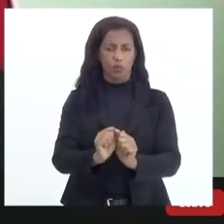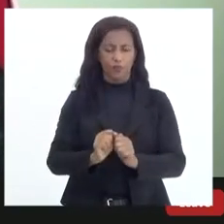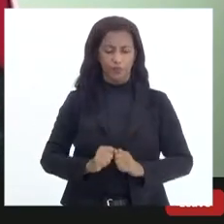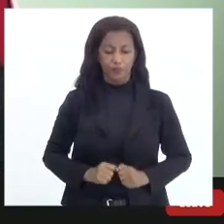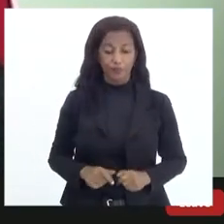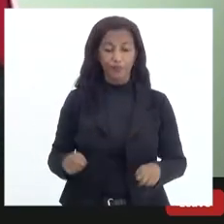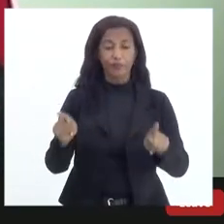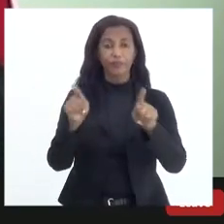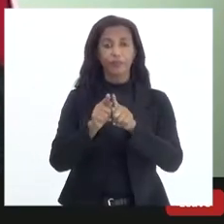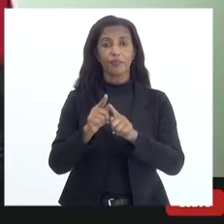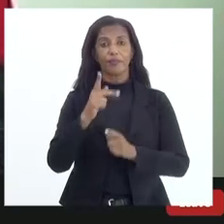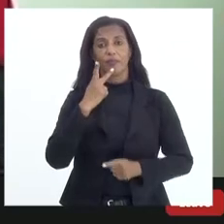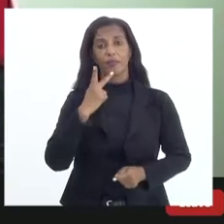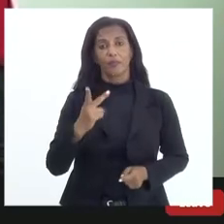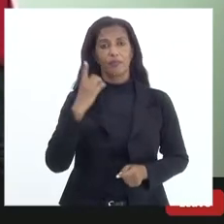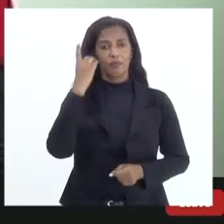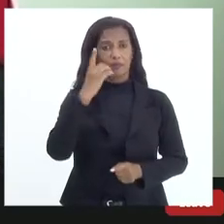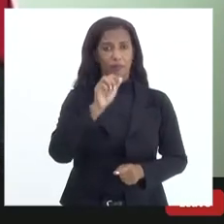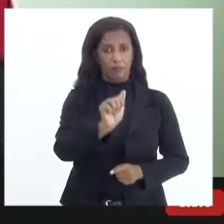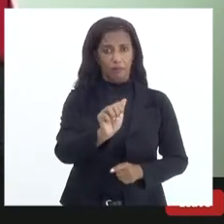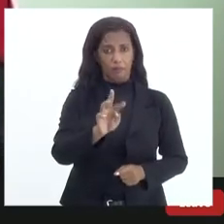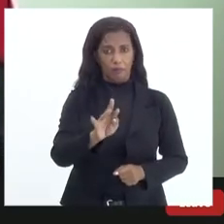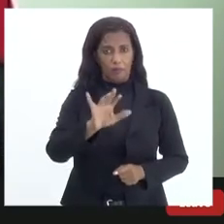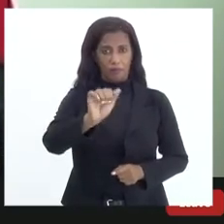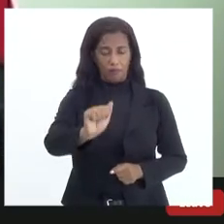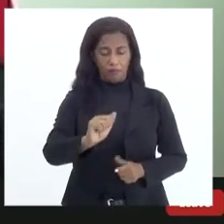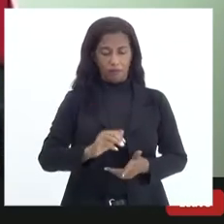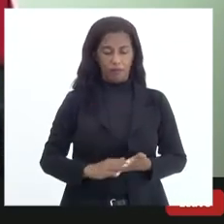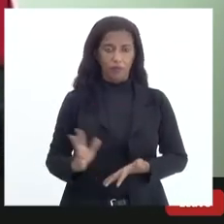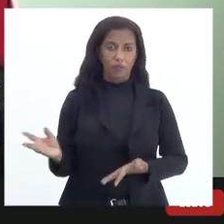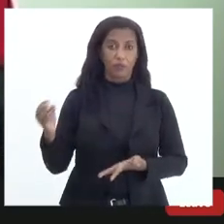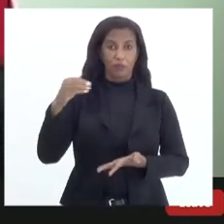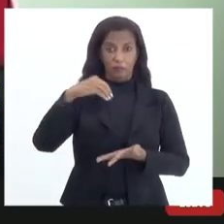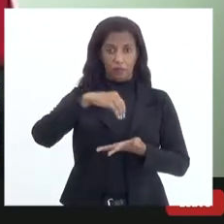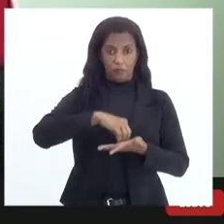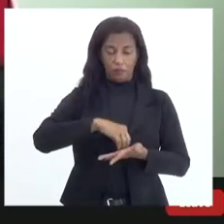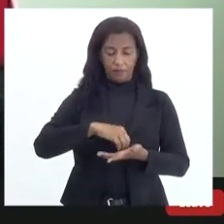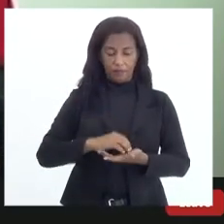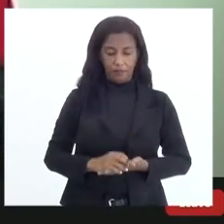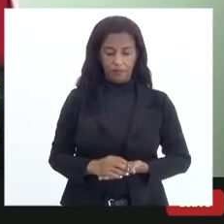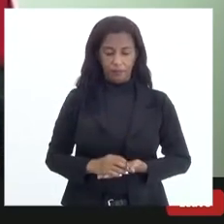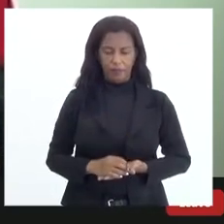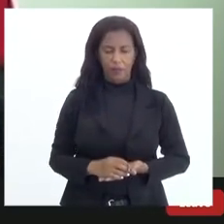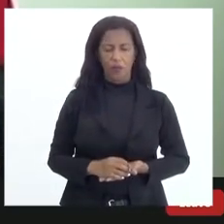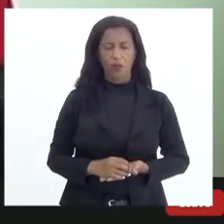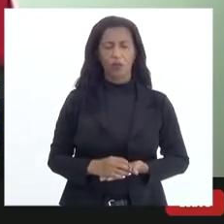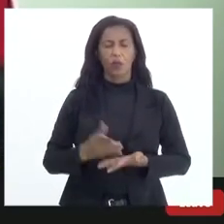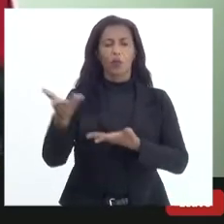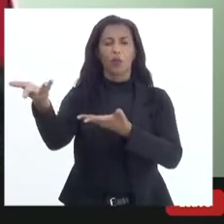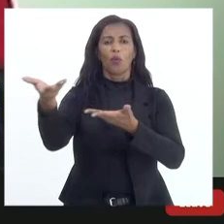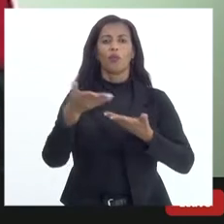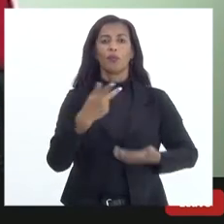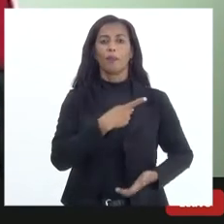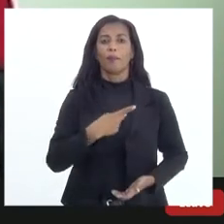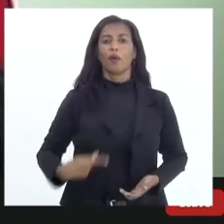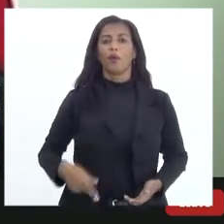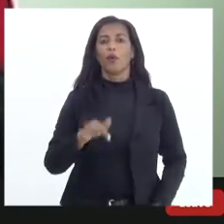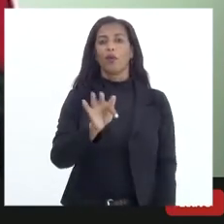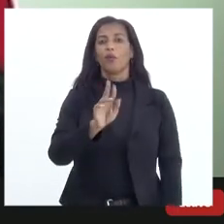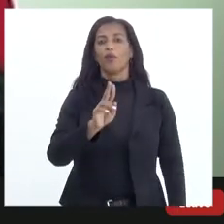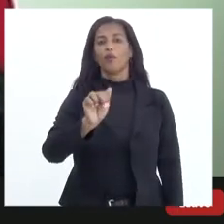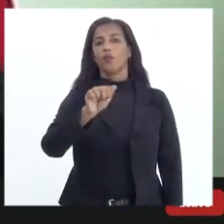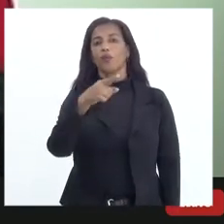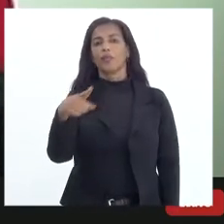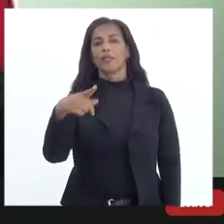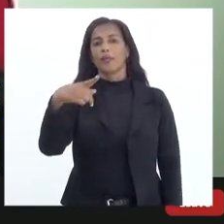do deputado Átila, ele colocou aqui a questão de convocar, né, o presidente da Fundação Palmares.